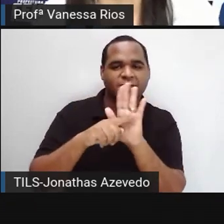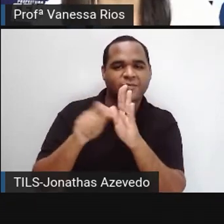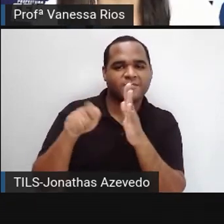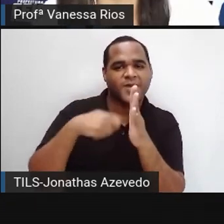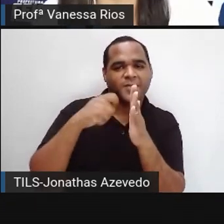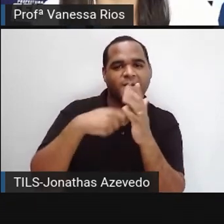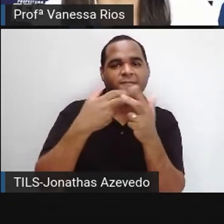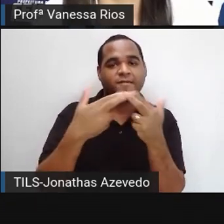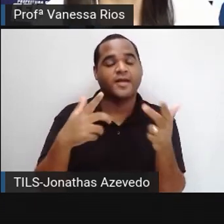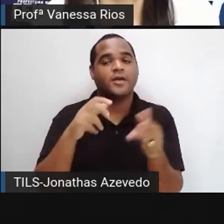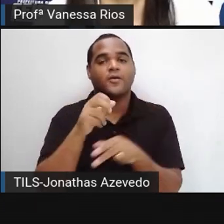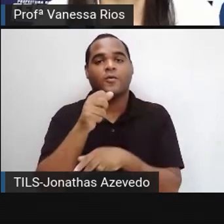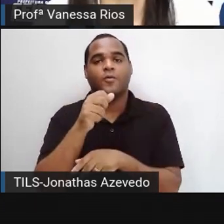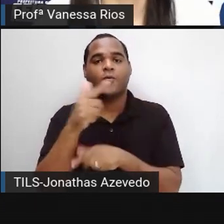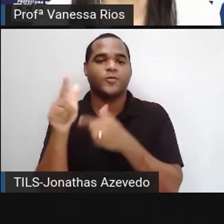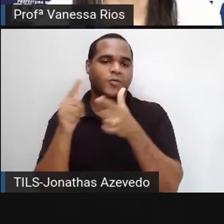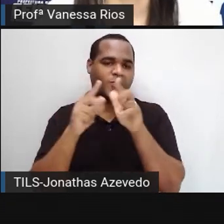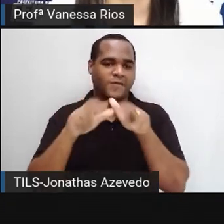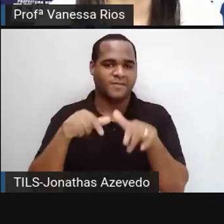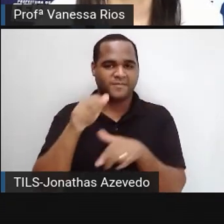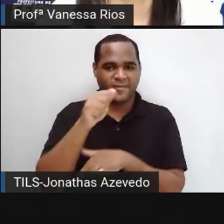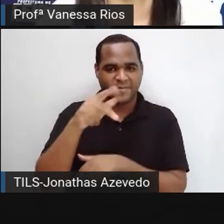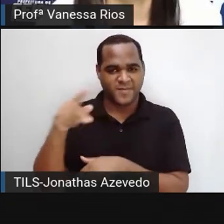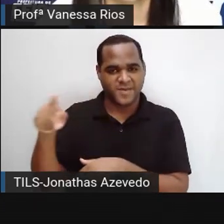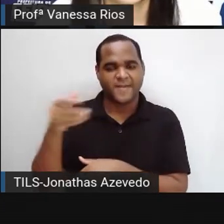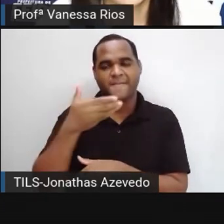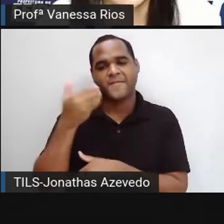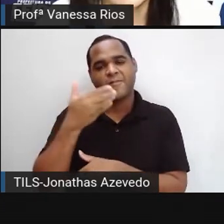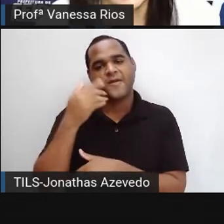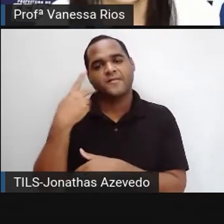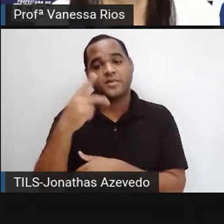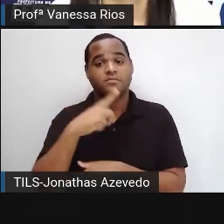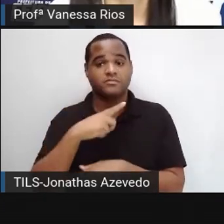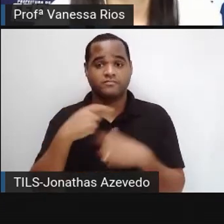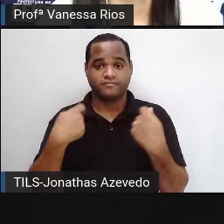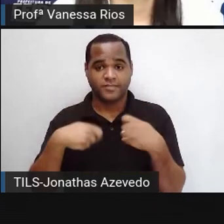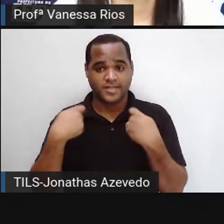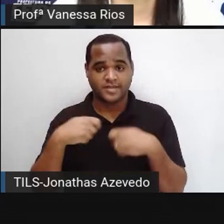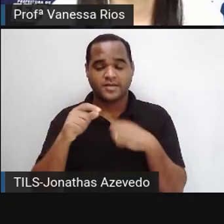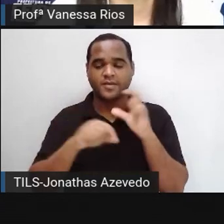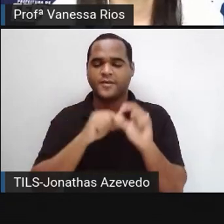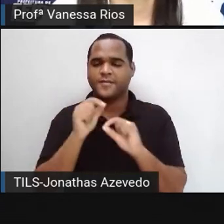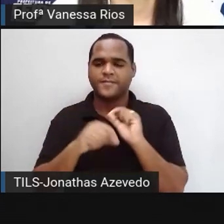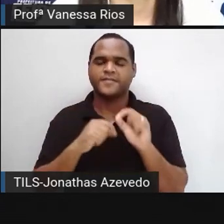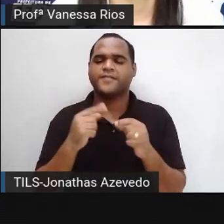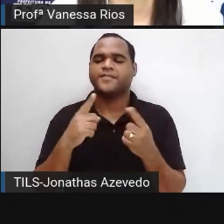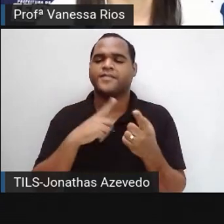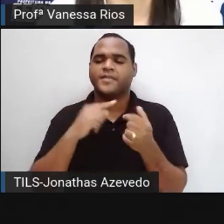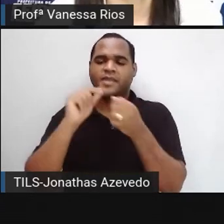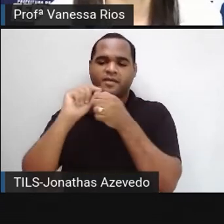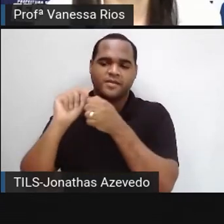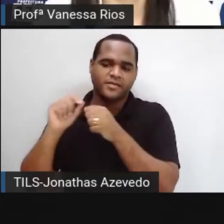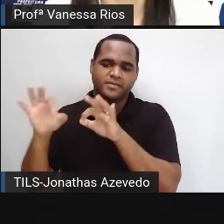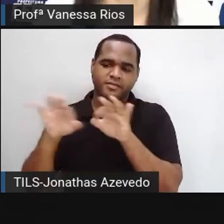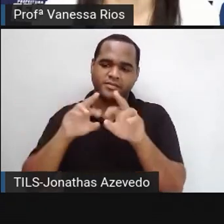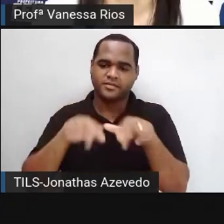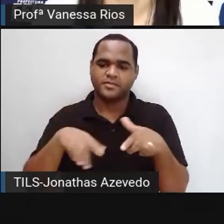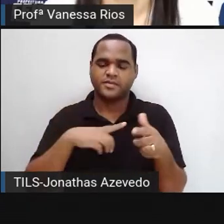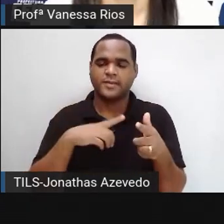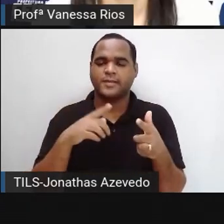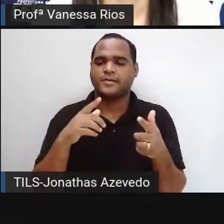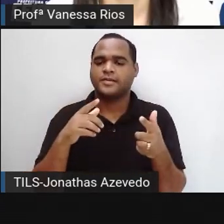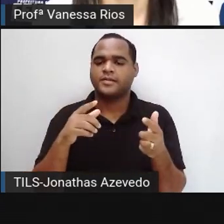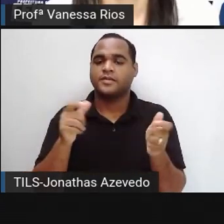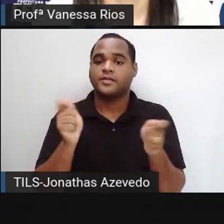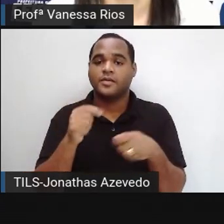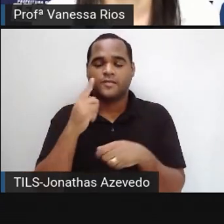outros aplicativos também que se enquadram melhor à sua necessidade e aí fazer desses aplicativos aí um utensílio